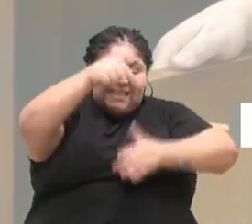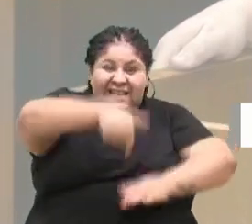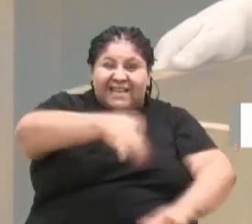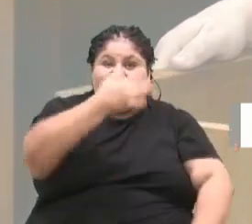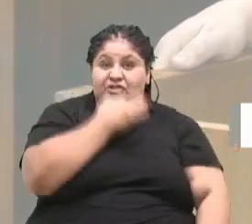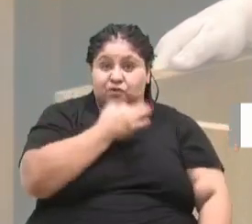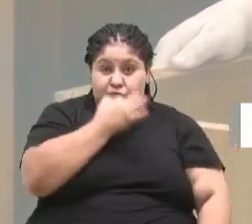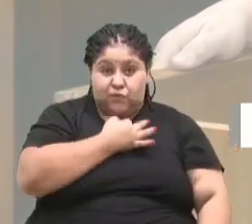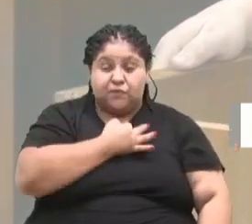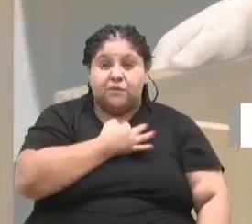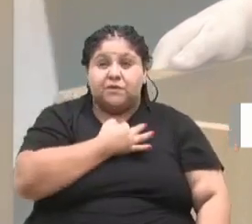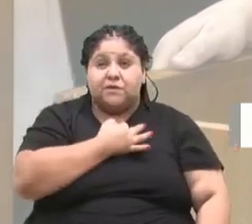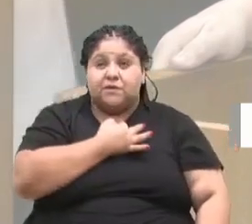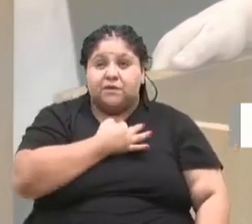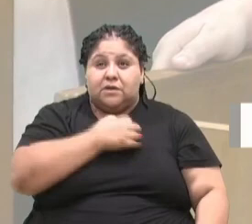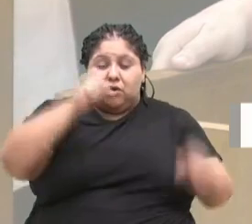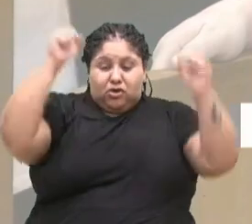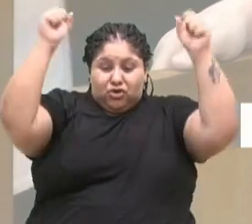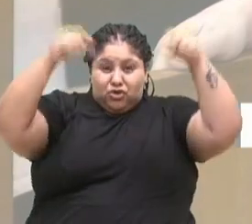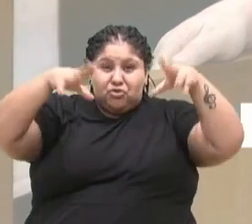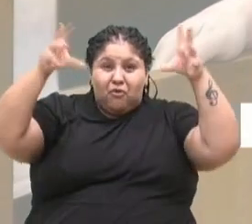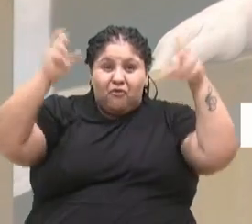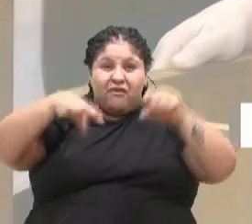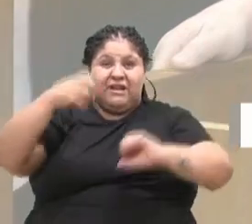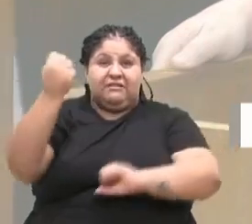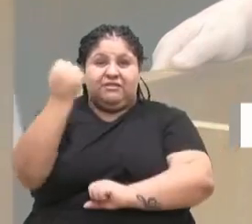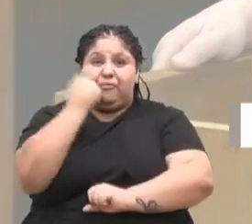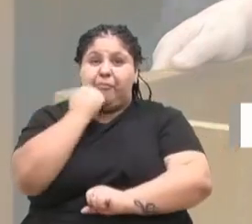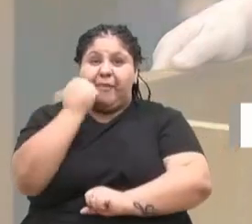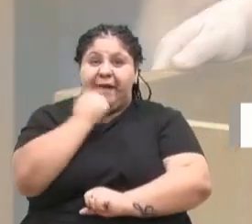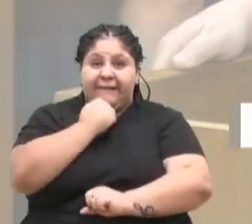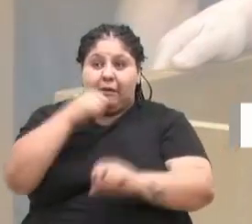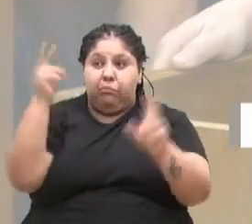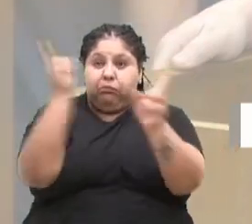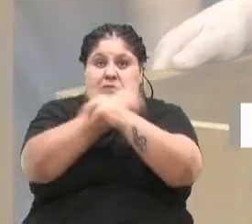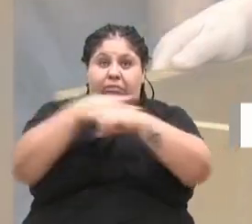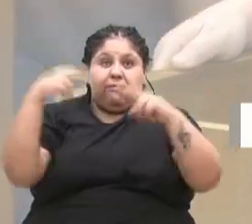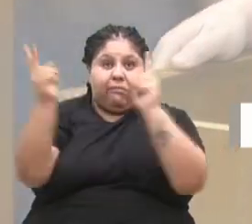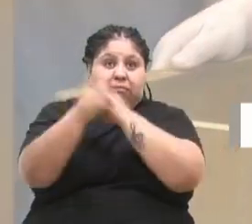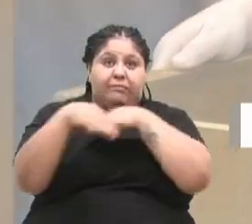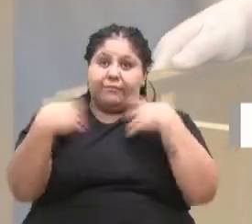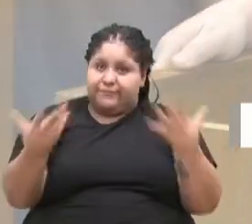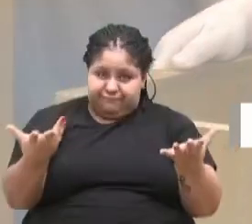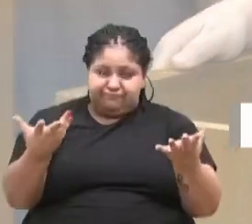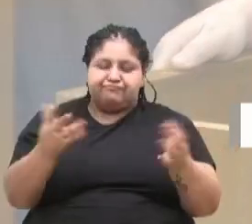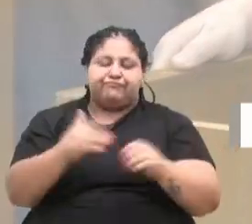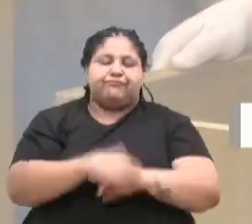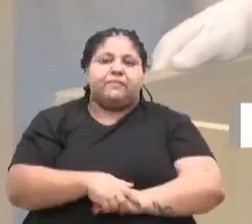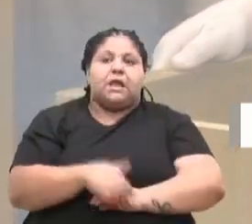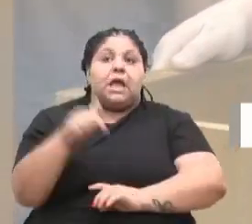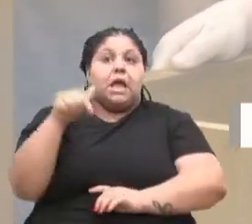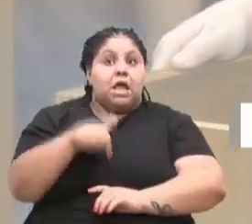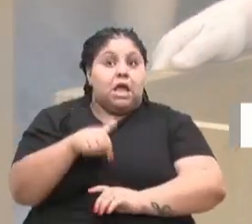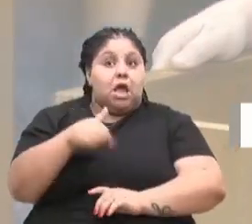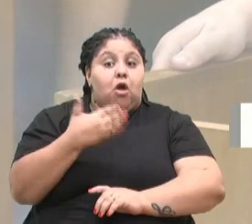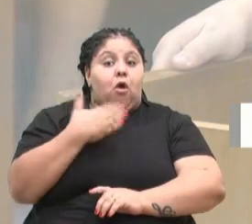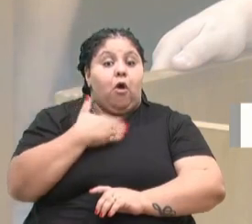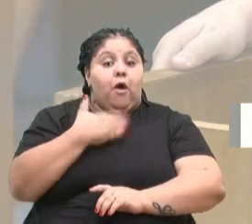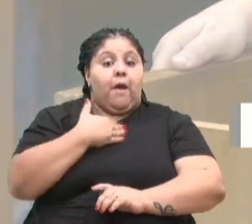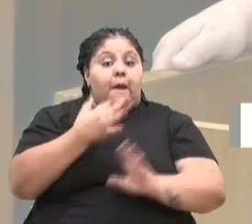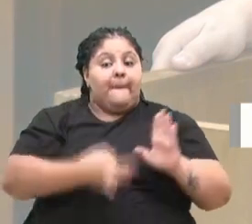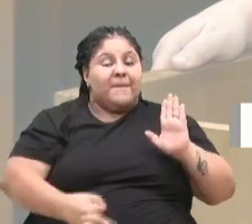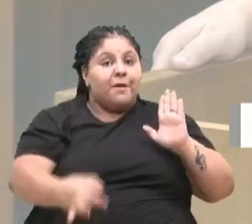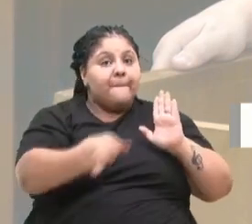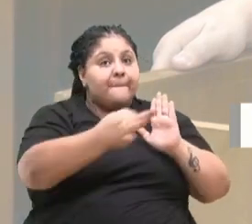afetada, chuva de pedra, né, enfim, vendaval e tudo mais. E eu deixei sempre a minha posição,